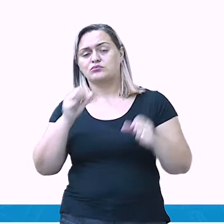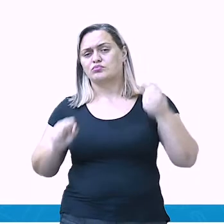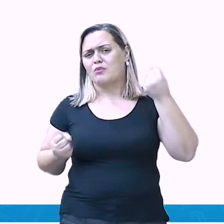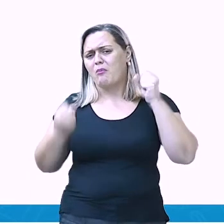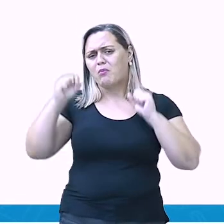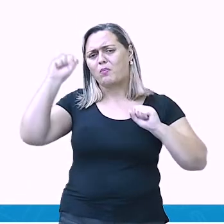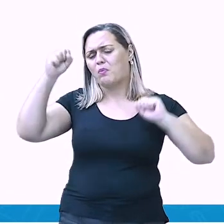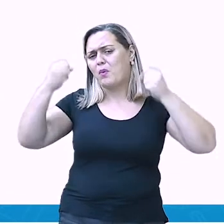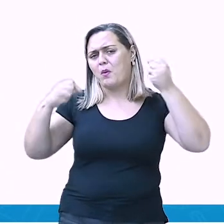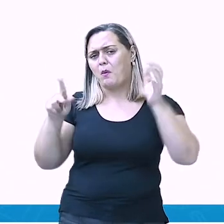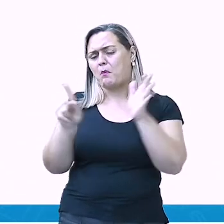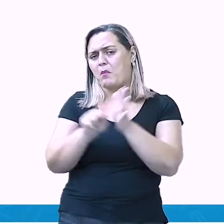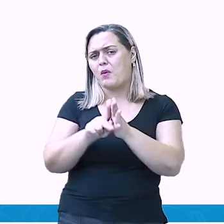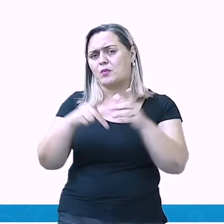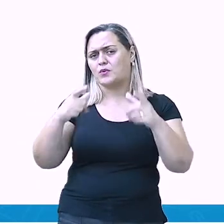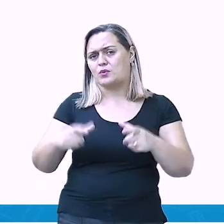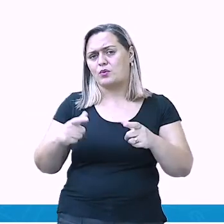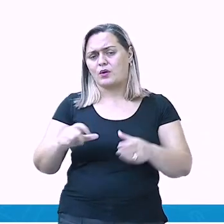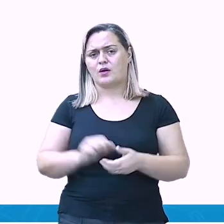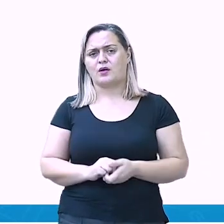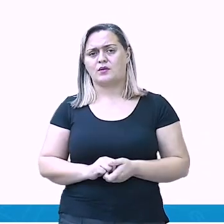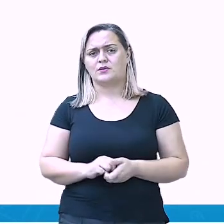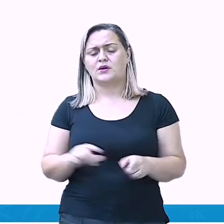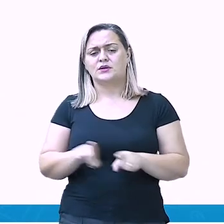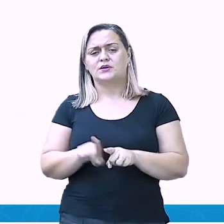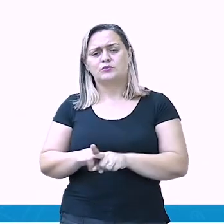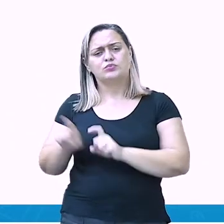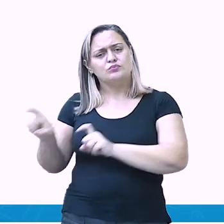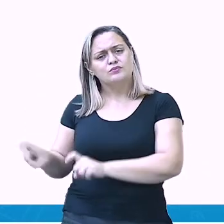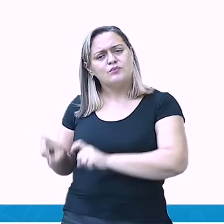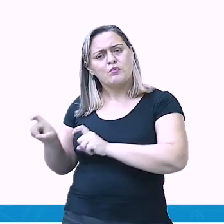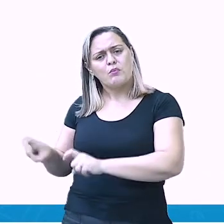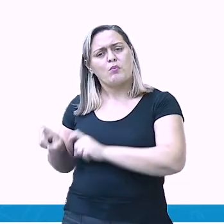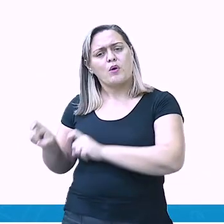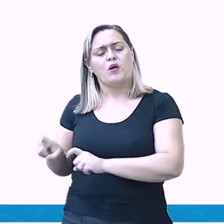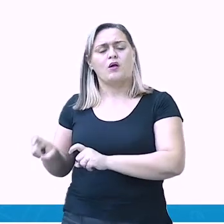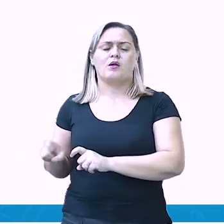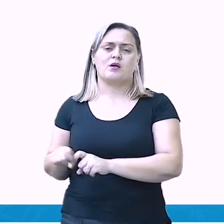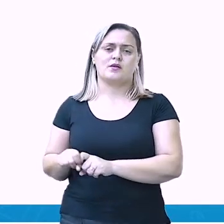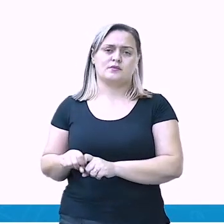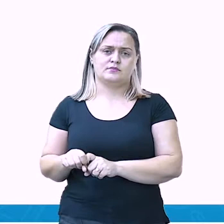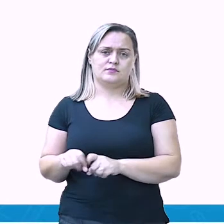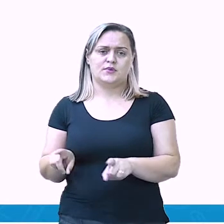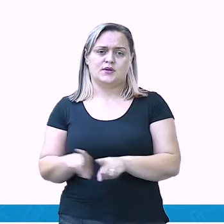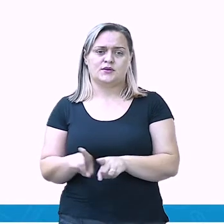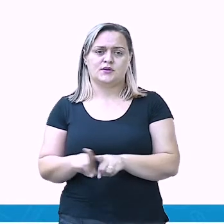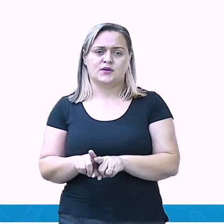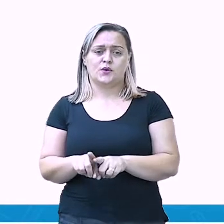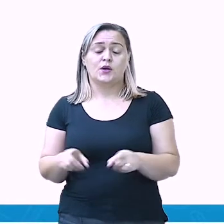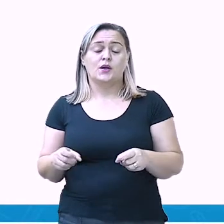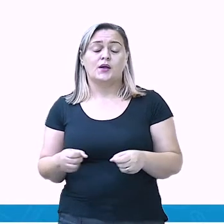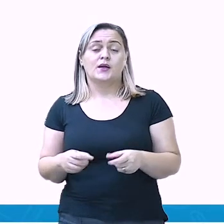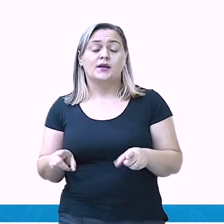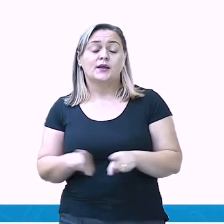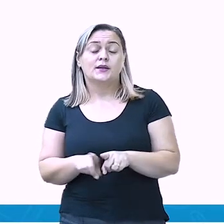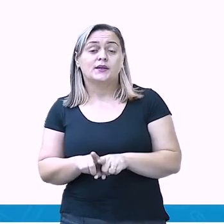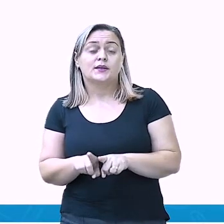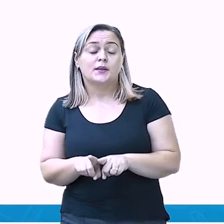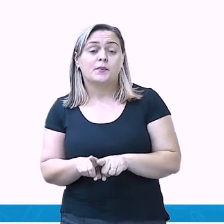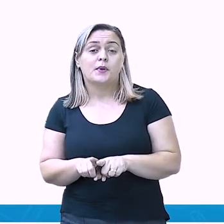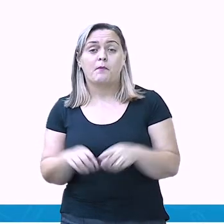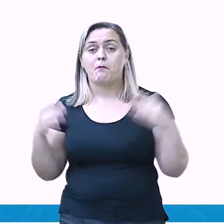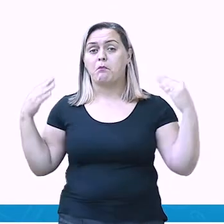produção agropecuária, a rede viária e o potencial turístico. Então, aqui agora ele vai focar em